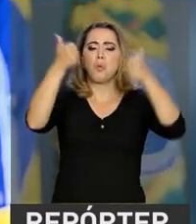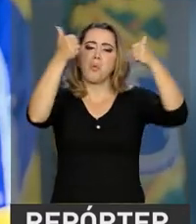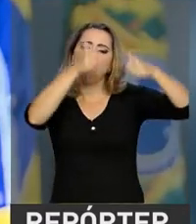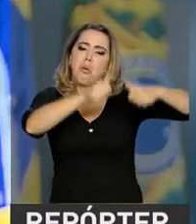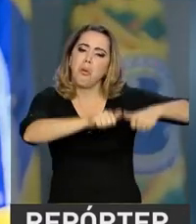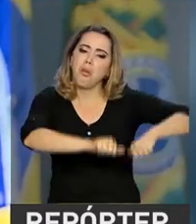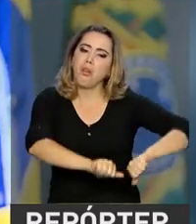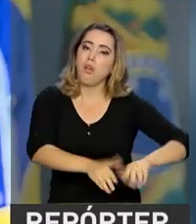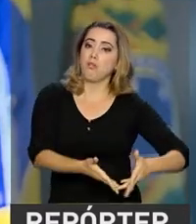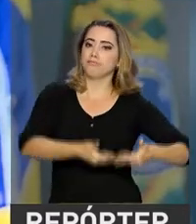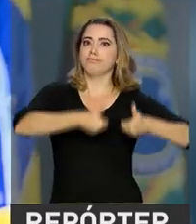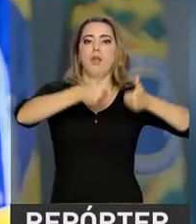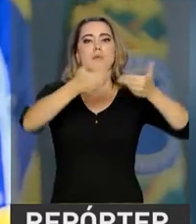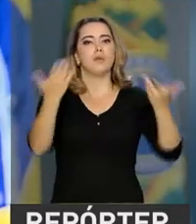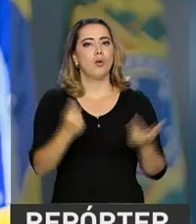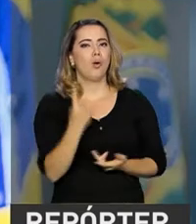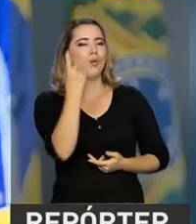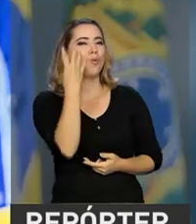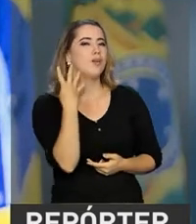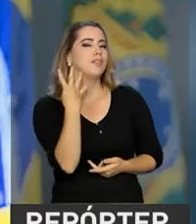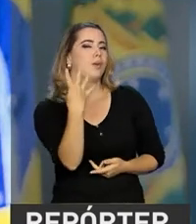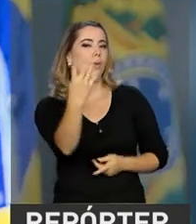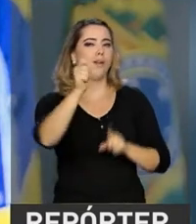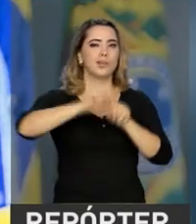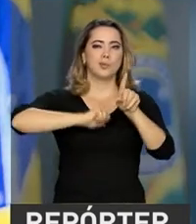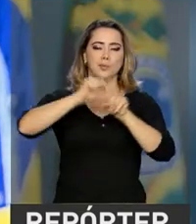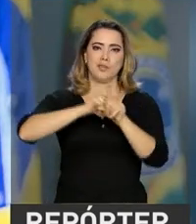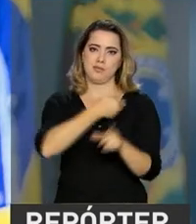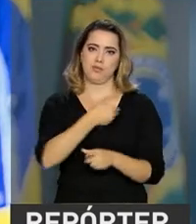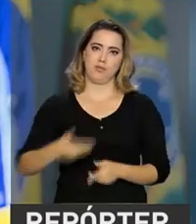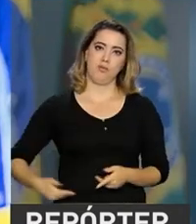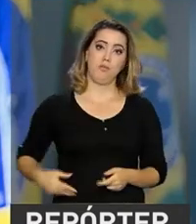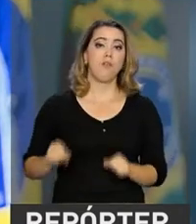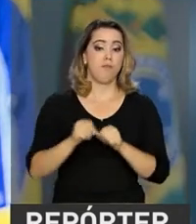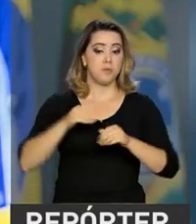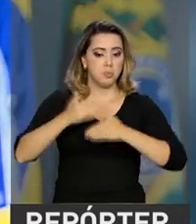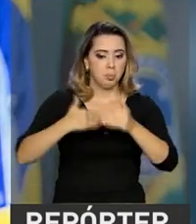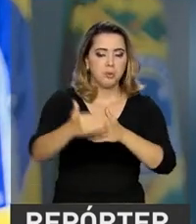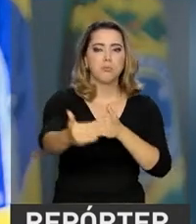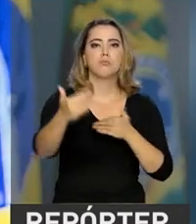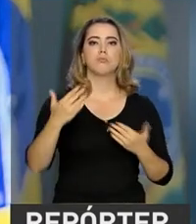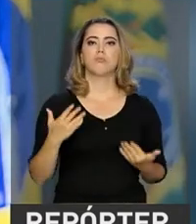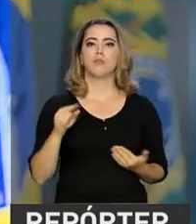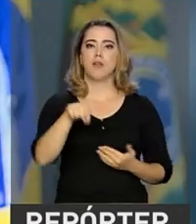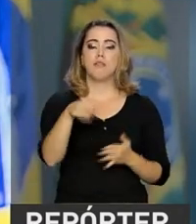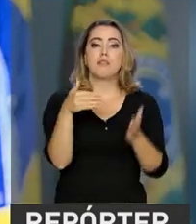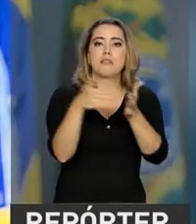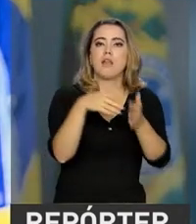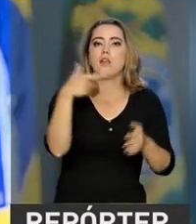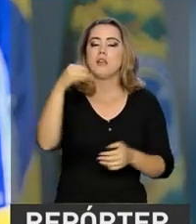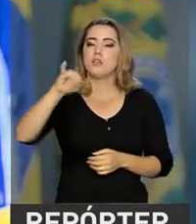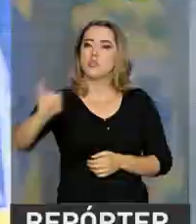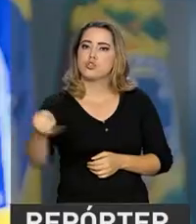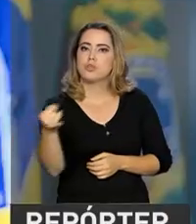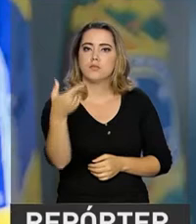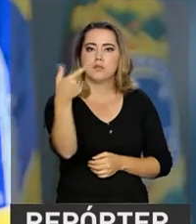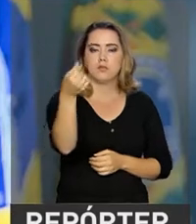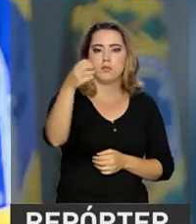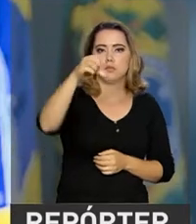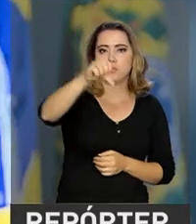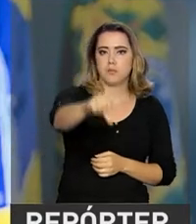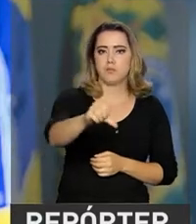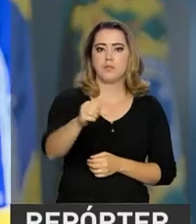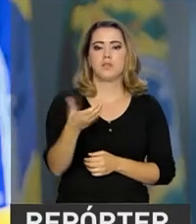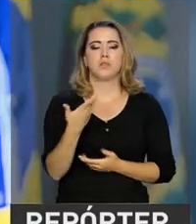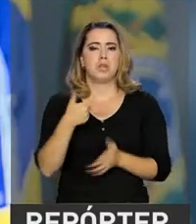pouco mais de 1 ano e 4 meses de governo. Farei muito mais, até janeiro de 2019. Queriam